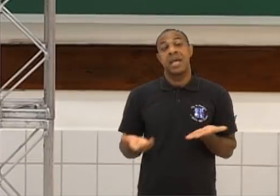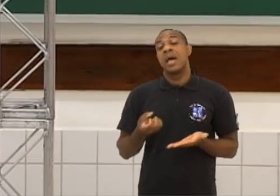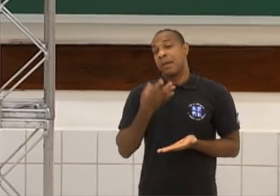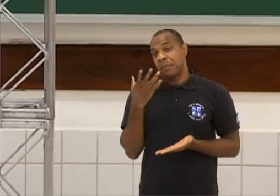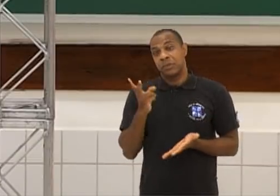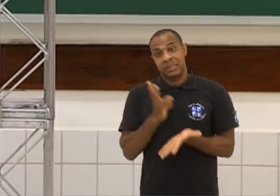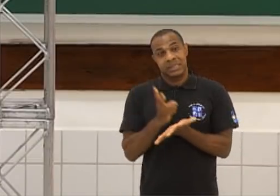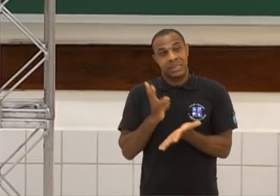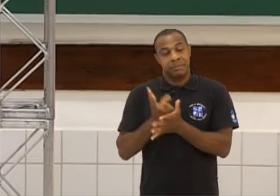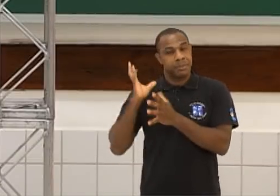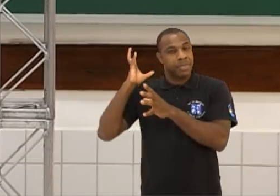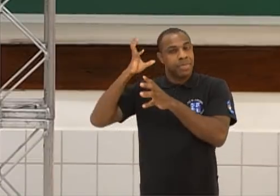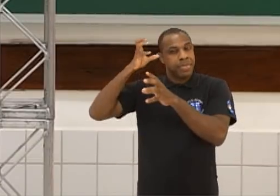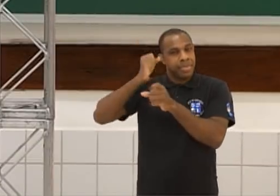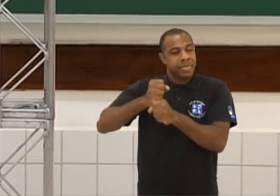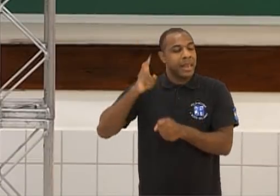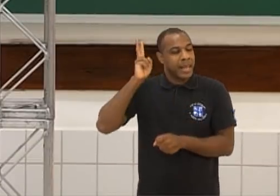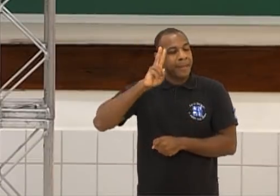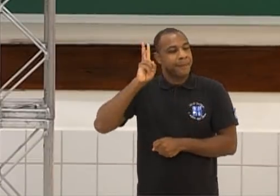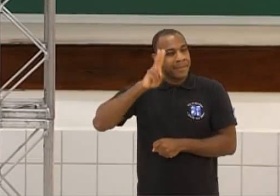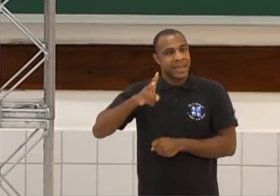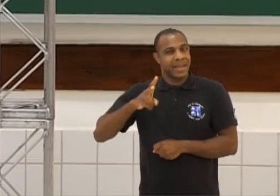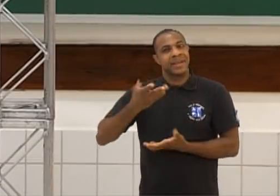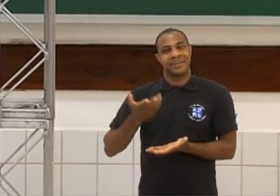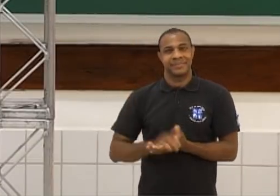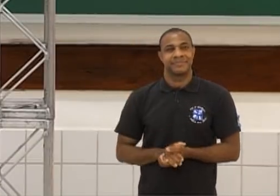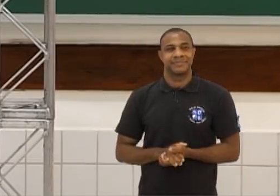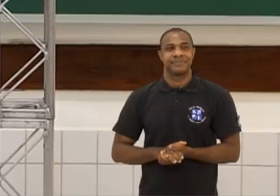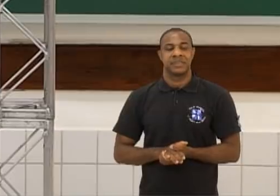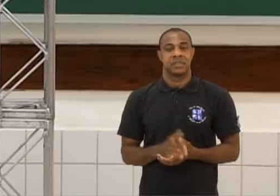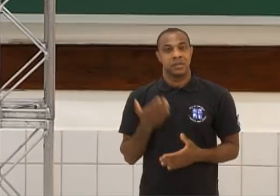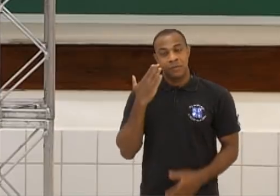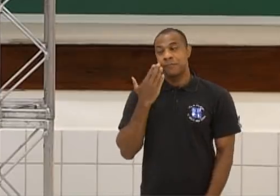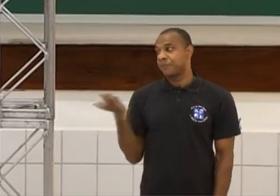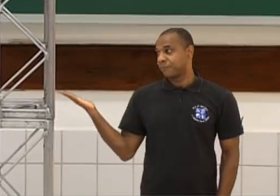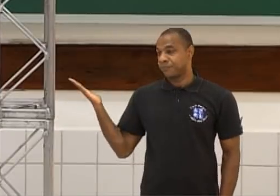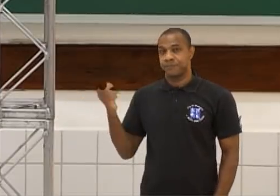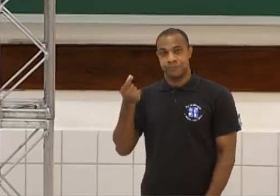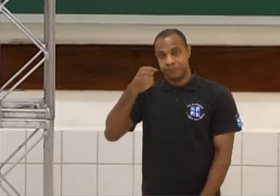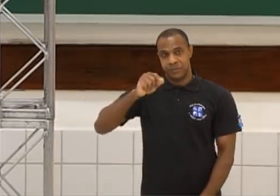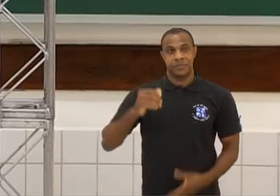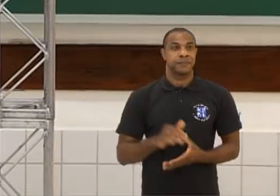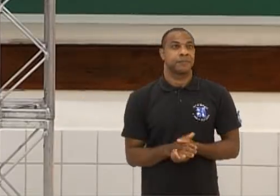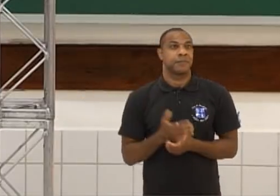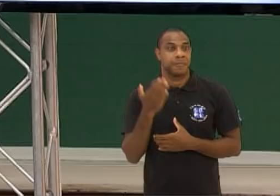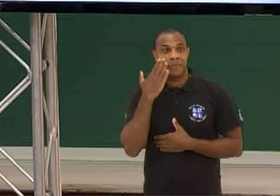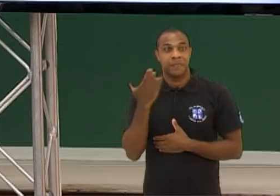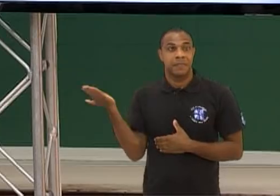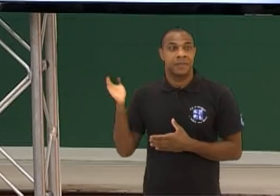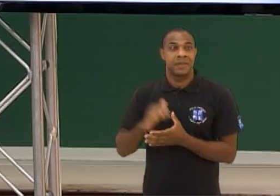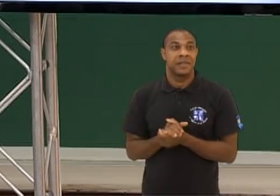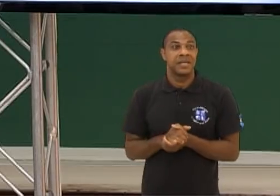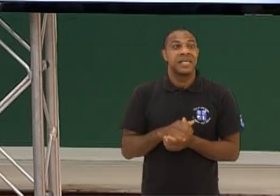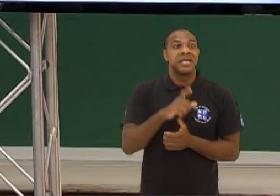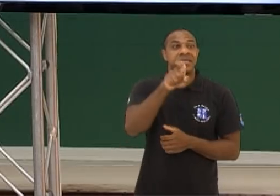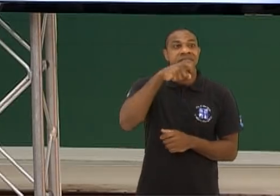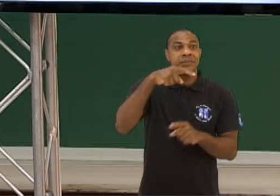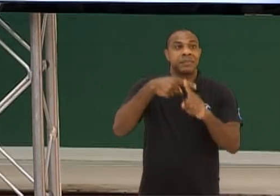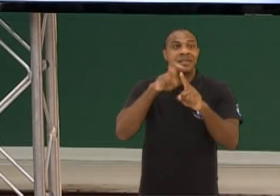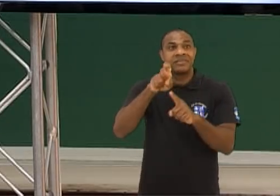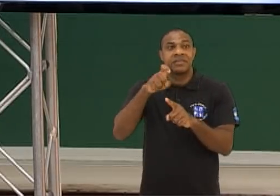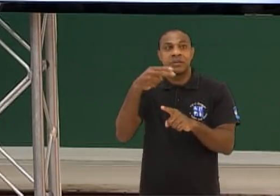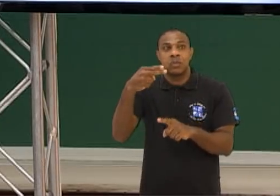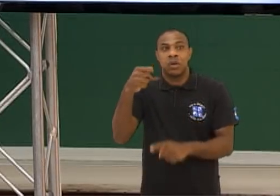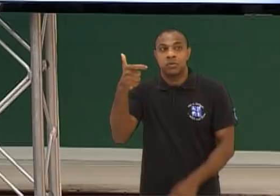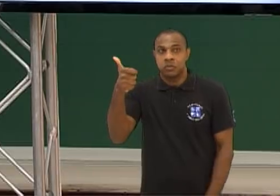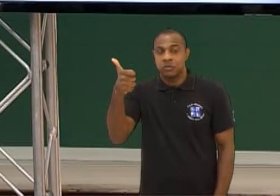estar retomando, repuxando, né? Puxando pela memória. Então, vamos corrigir? Então, ó. Então, aqui, ó. X mais 5 é